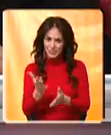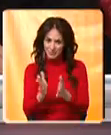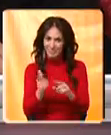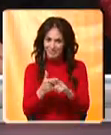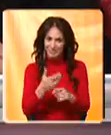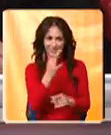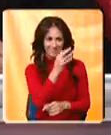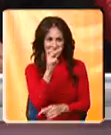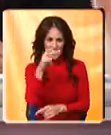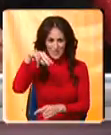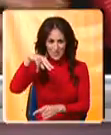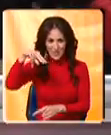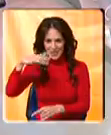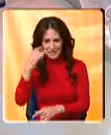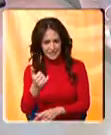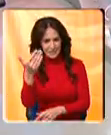a Fanny!